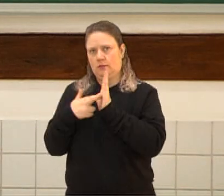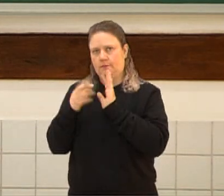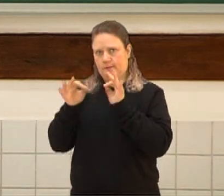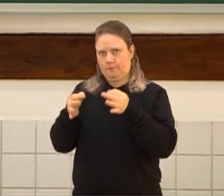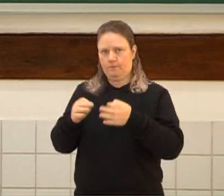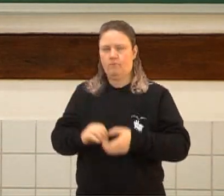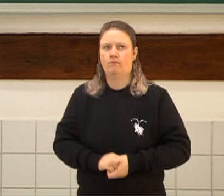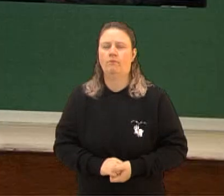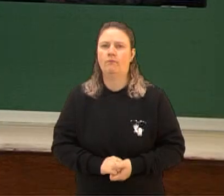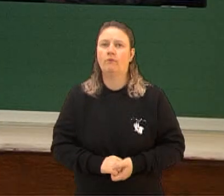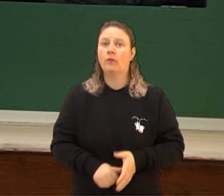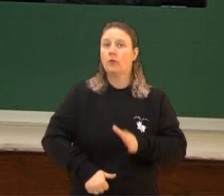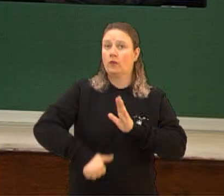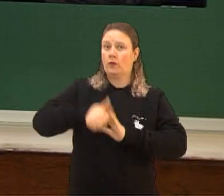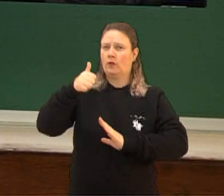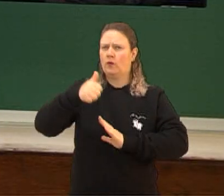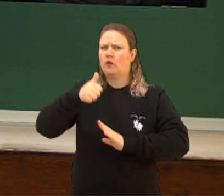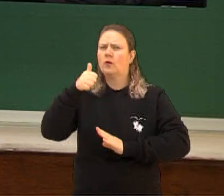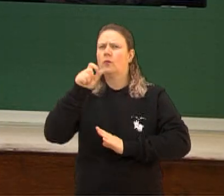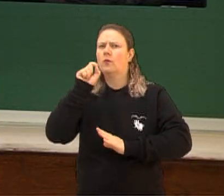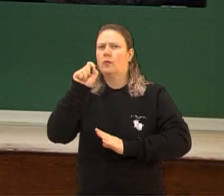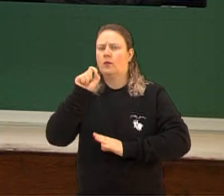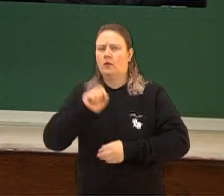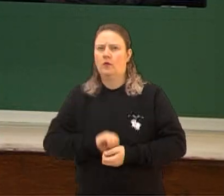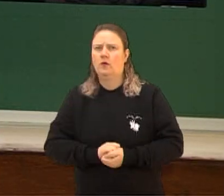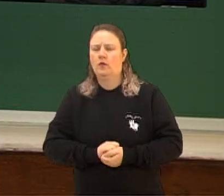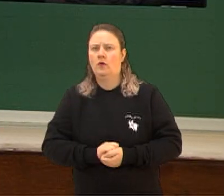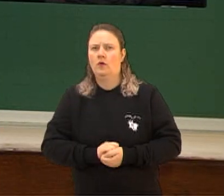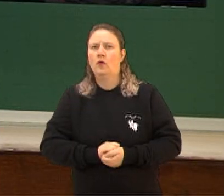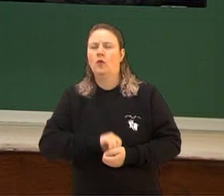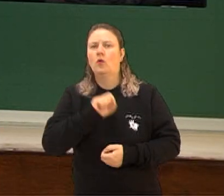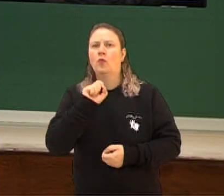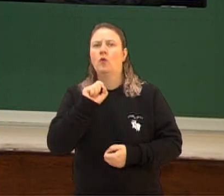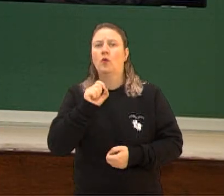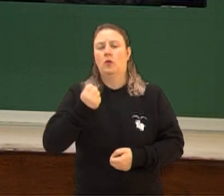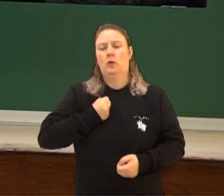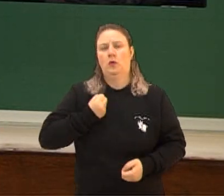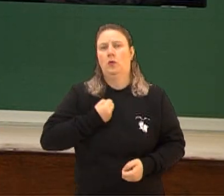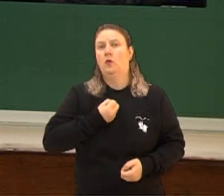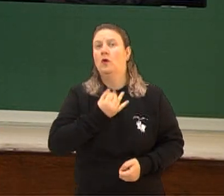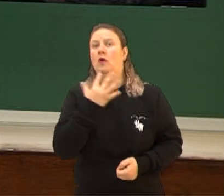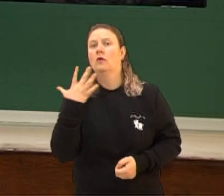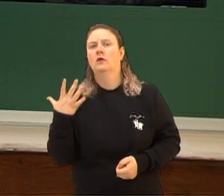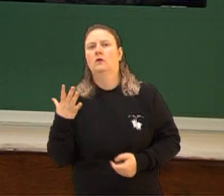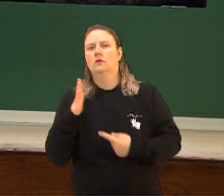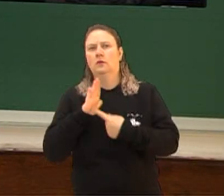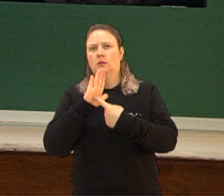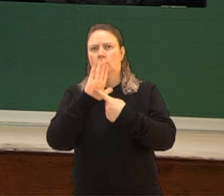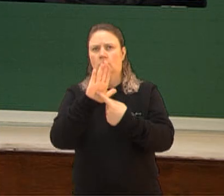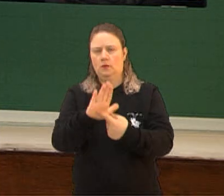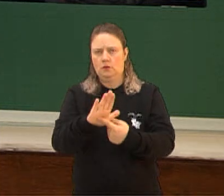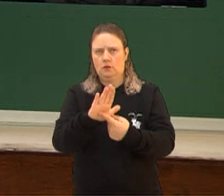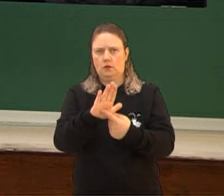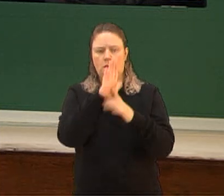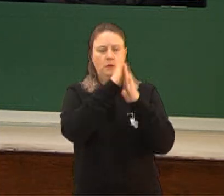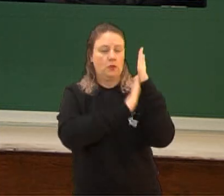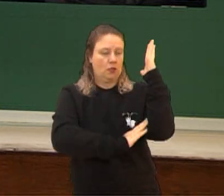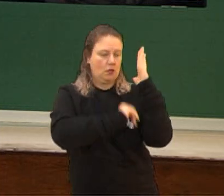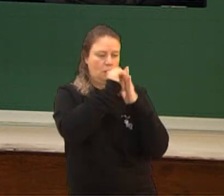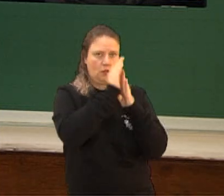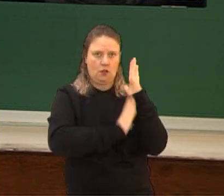entender que valor deveria ser apresentado. Então, para pintar esse